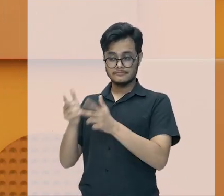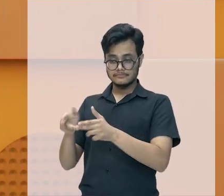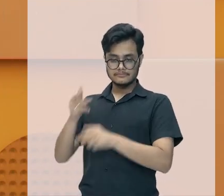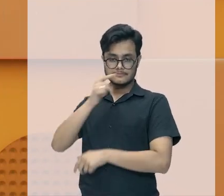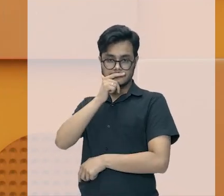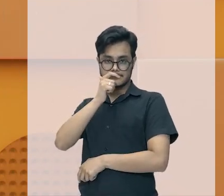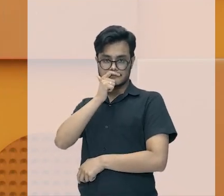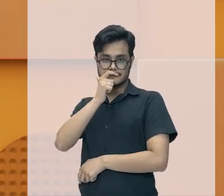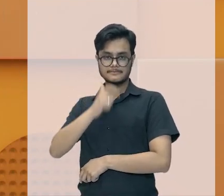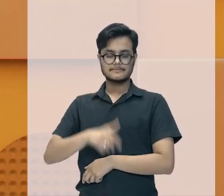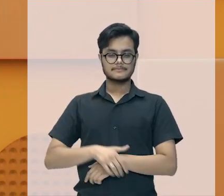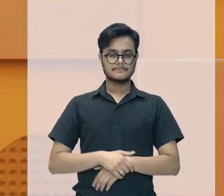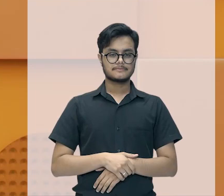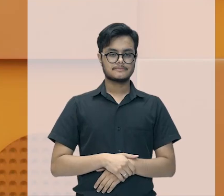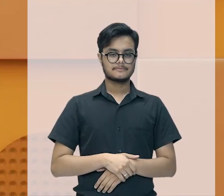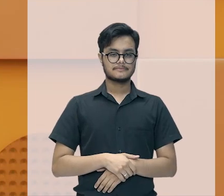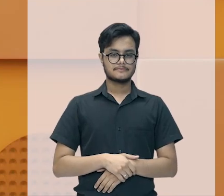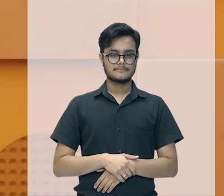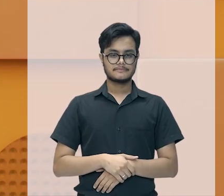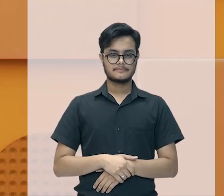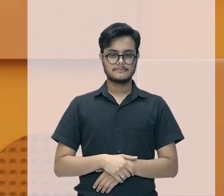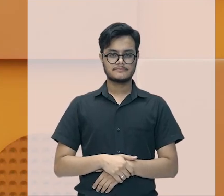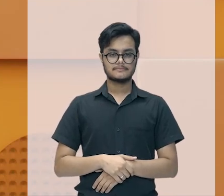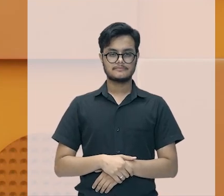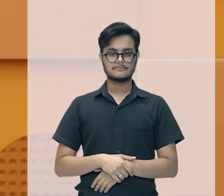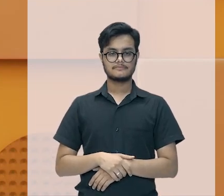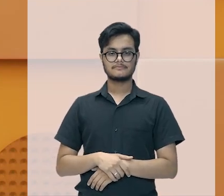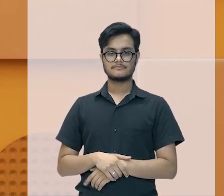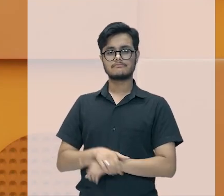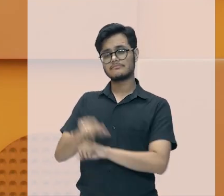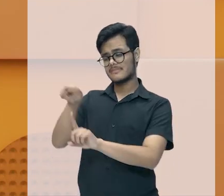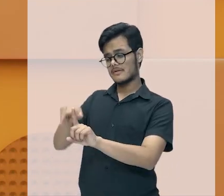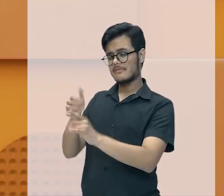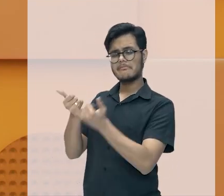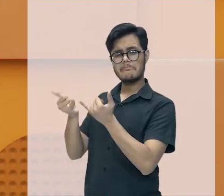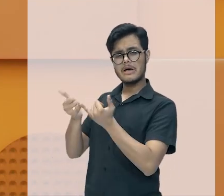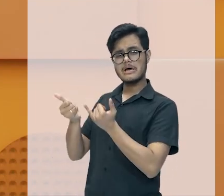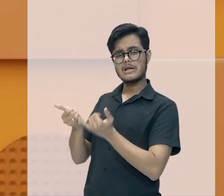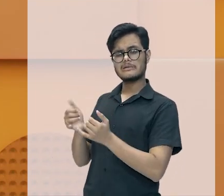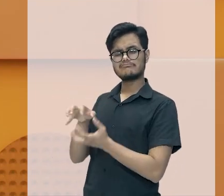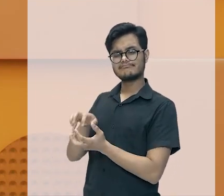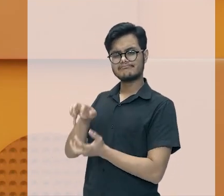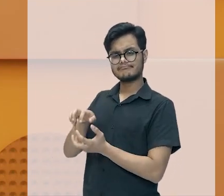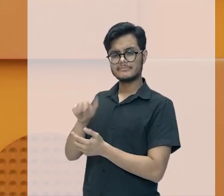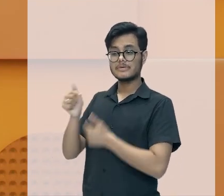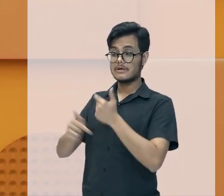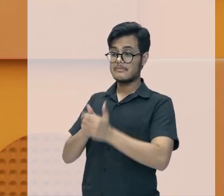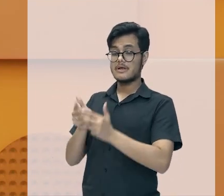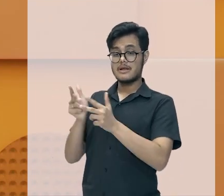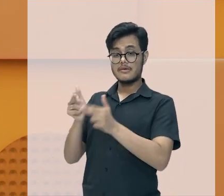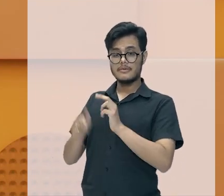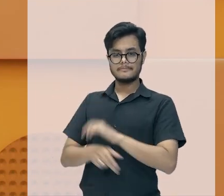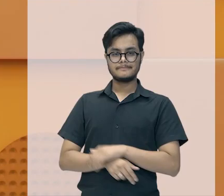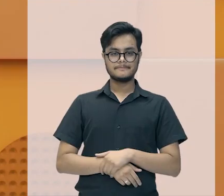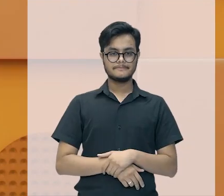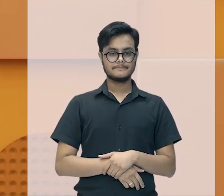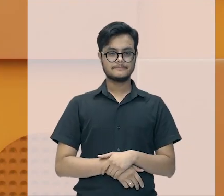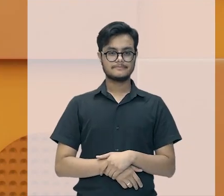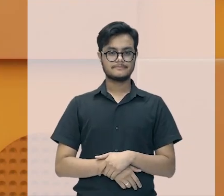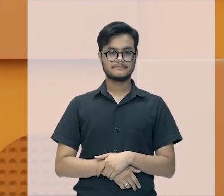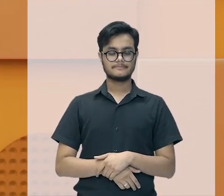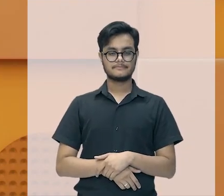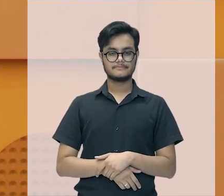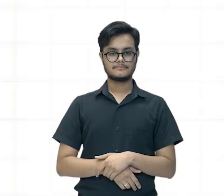já ajudavam os pais. Eles eram vistos inclusive como mini adultos. Eles faziam o mesmo trabalho, ok? Então, olha